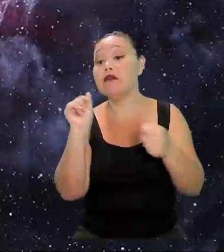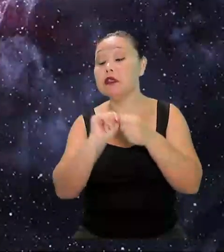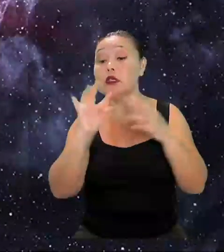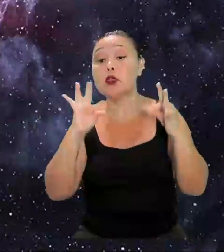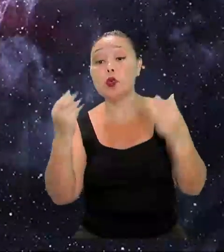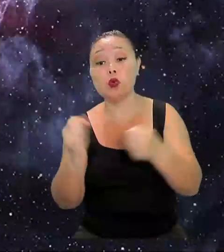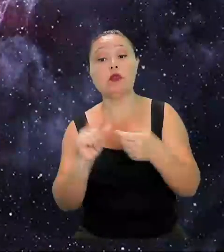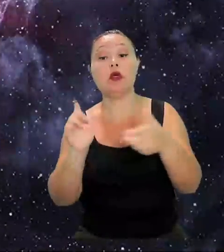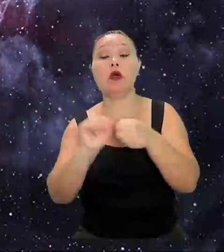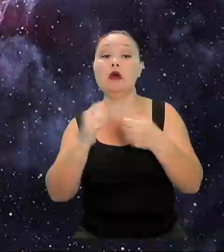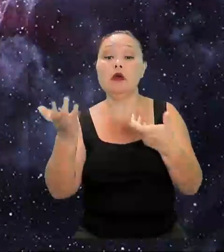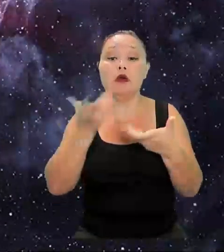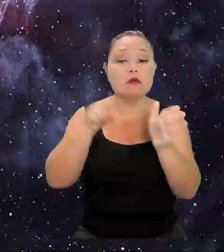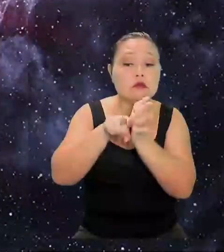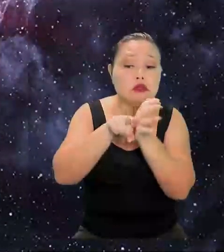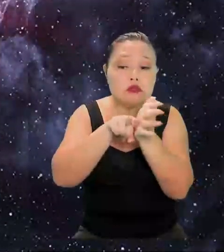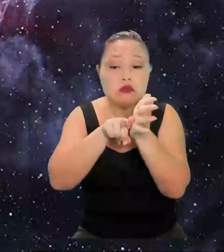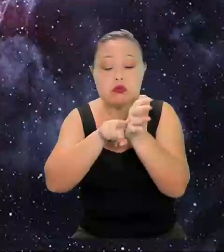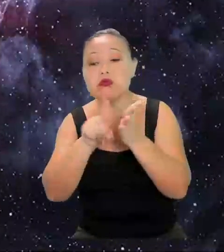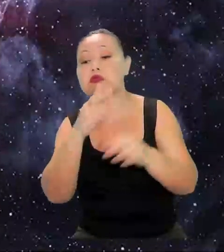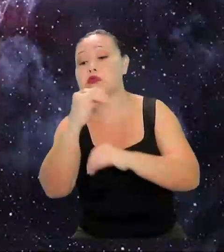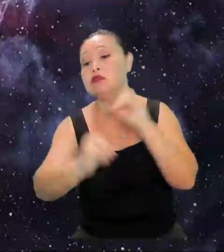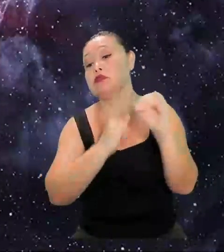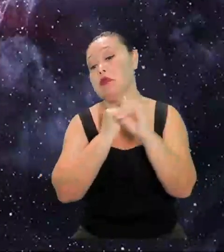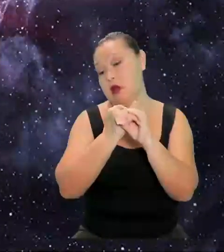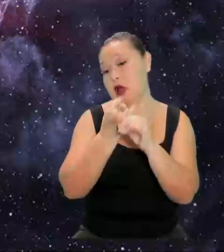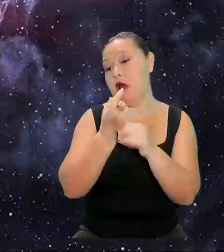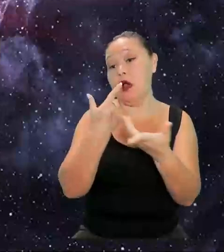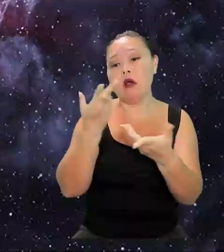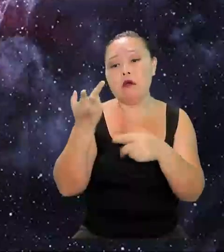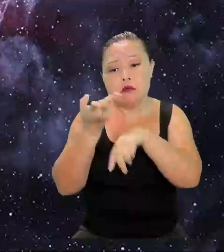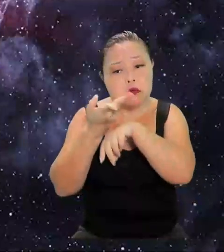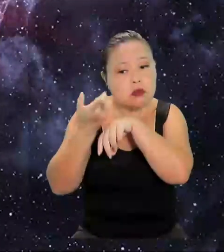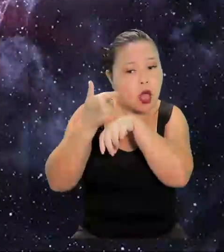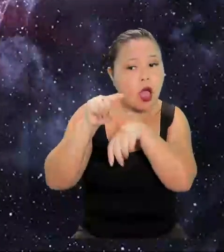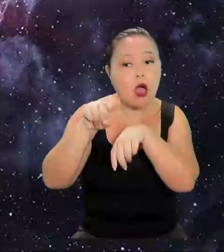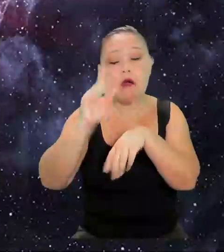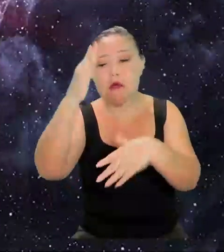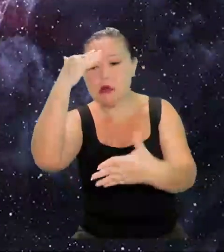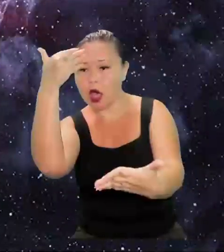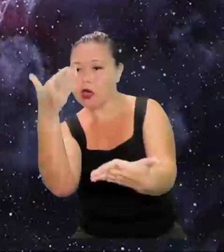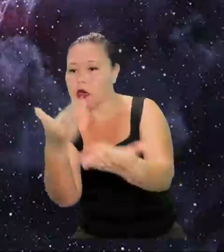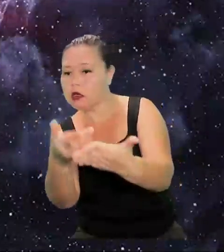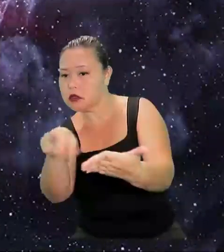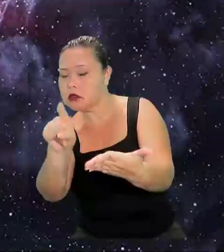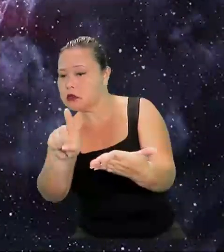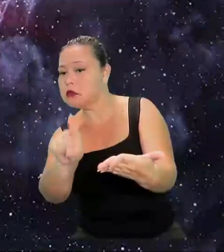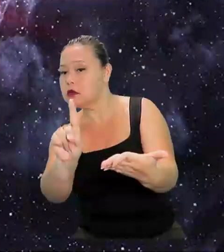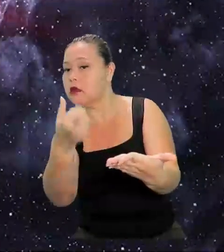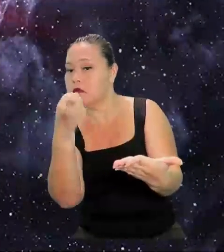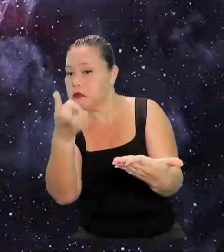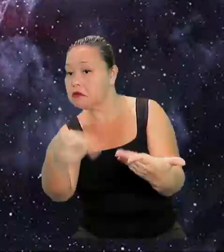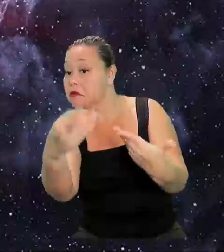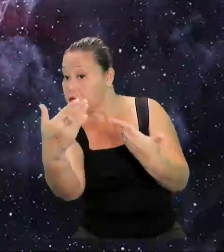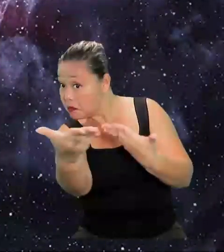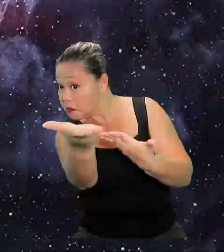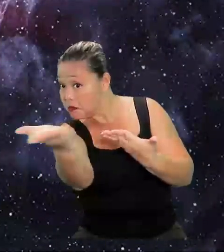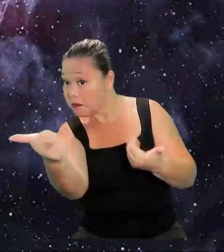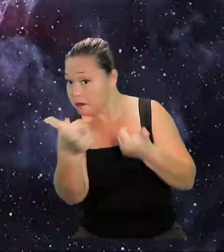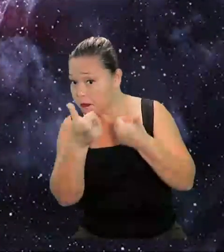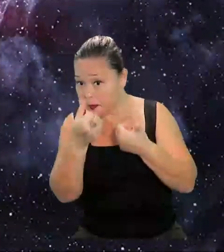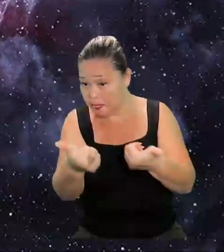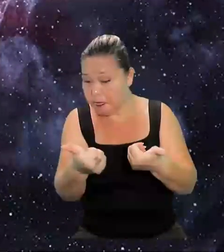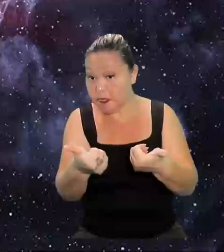Então, muitas aí vocês vão querer pesquisar na internet. Então, busca aquele caminho que você acredita que seja satisfatório para você, tá